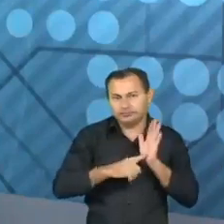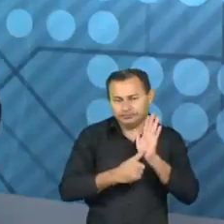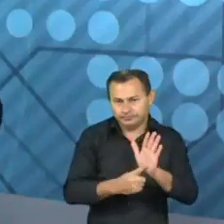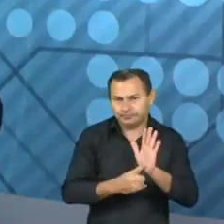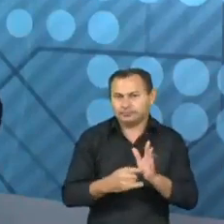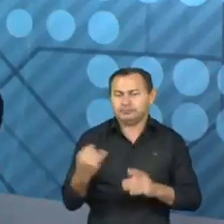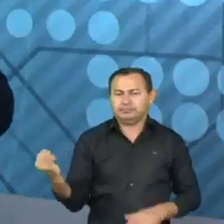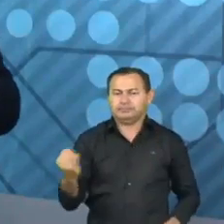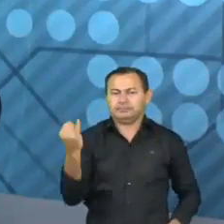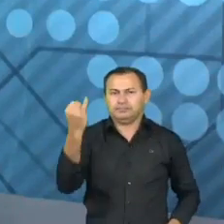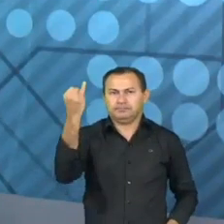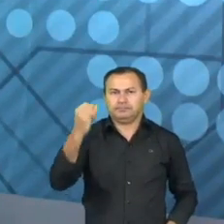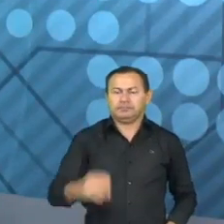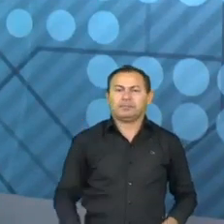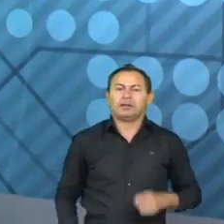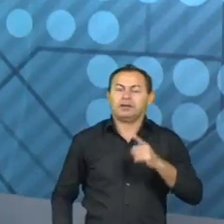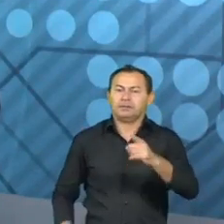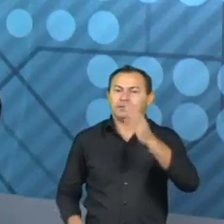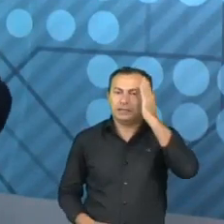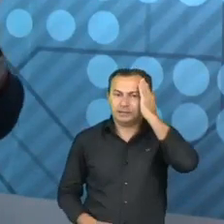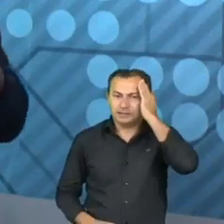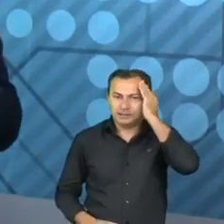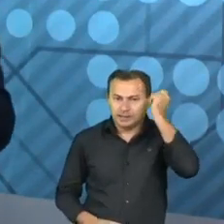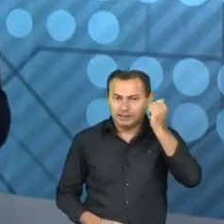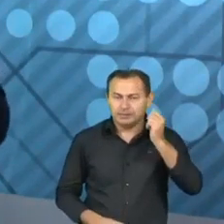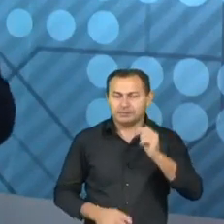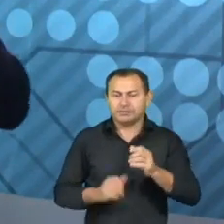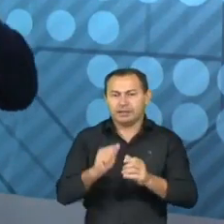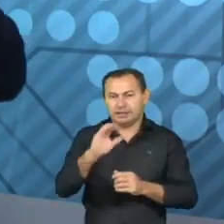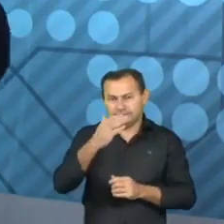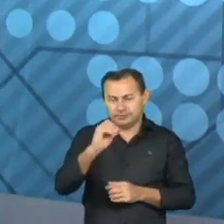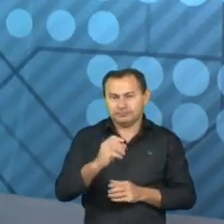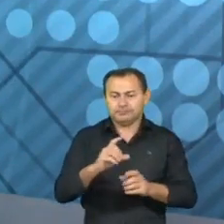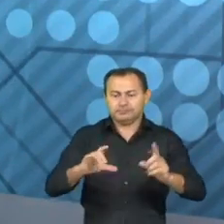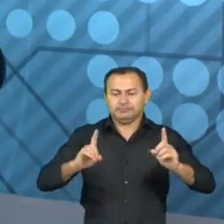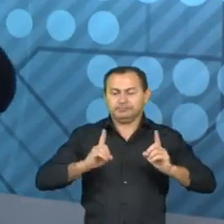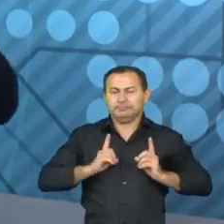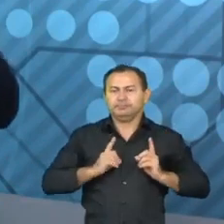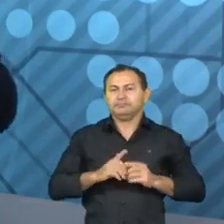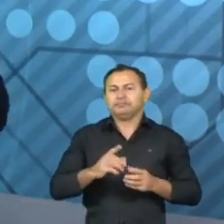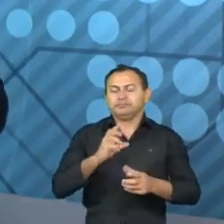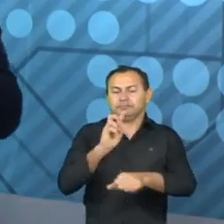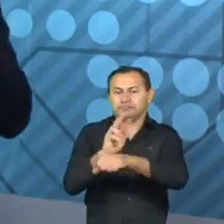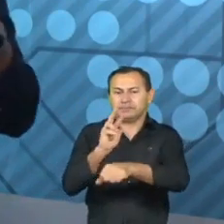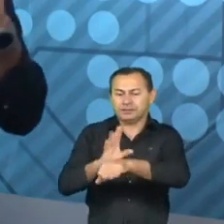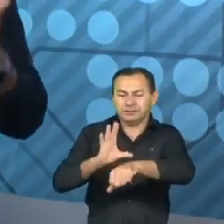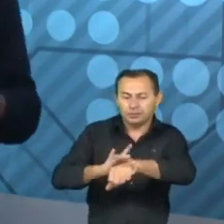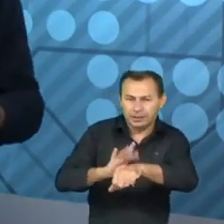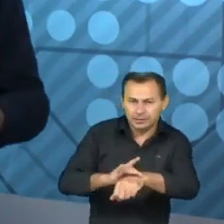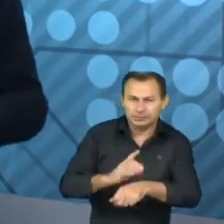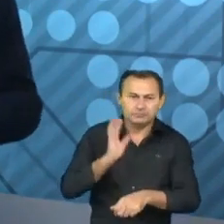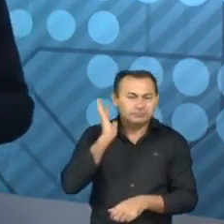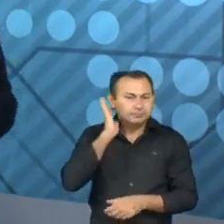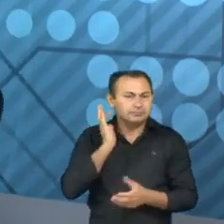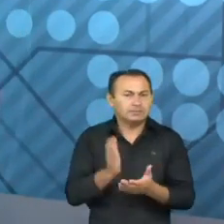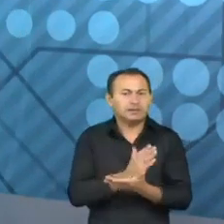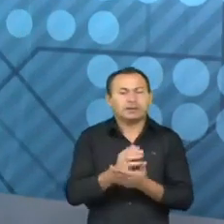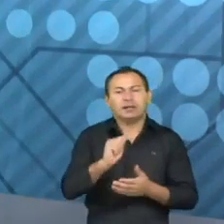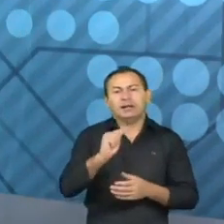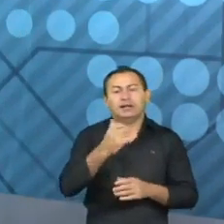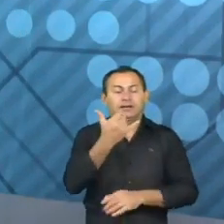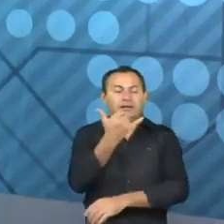são muito importantes para que você saiba se aquela ação preventiva ou se no tratamento de doenças, determinadas